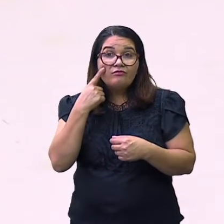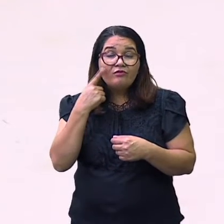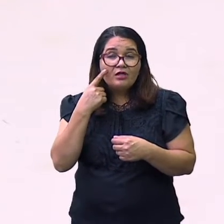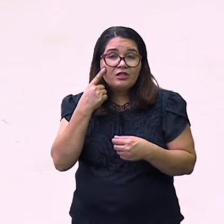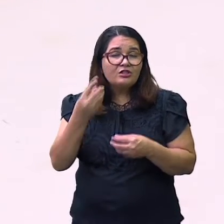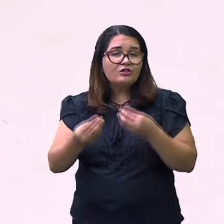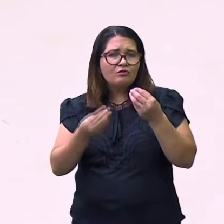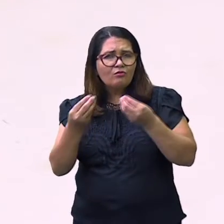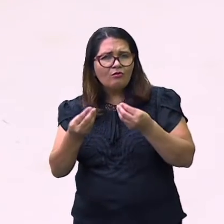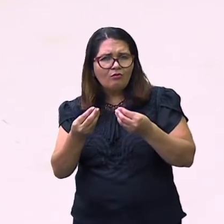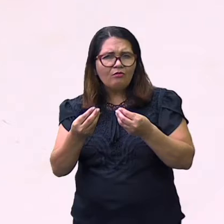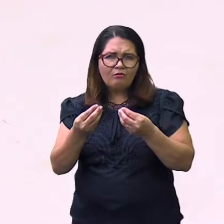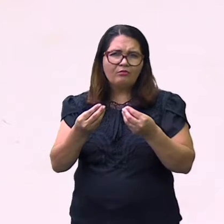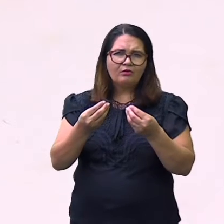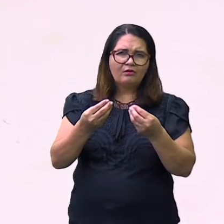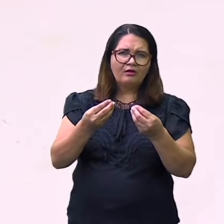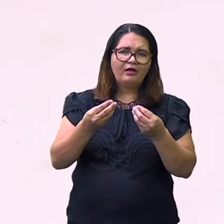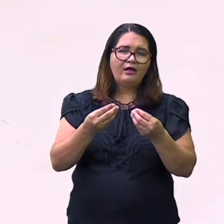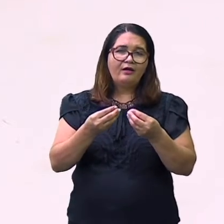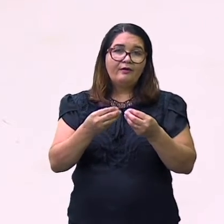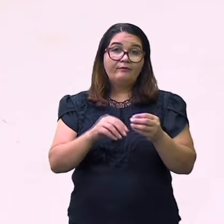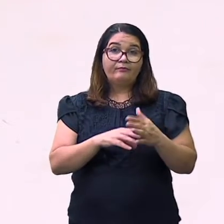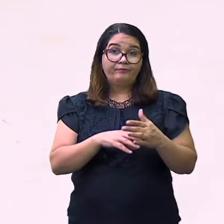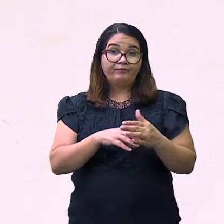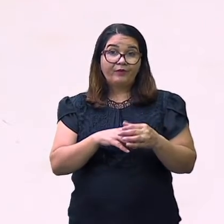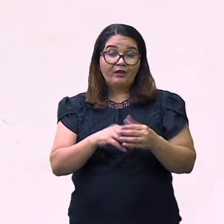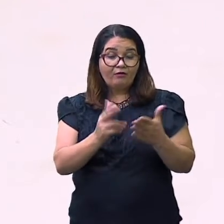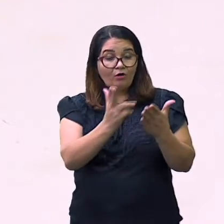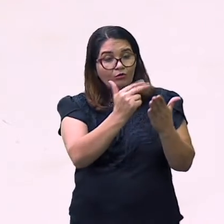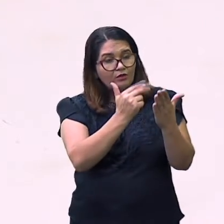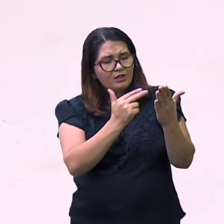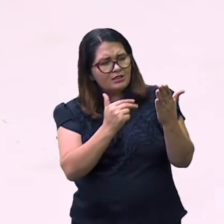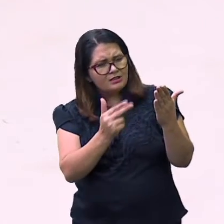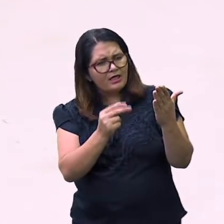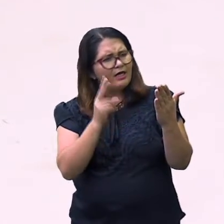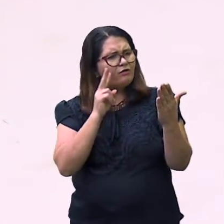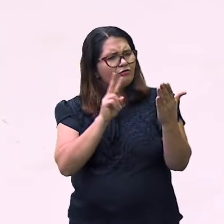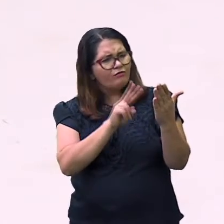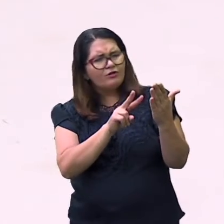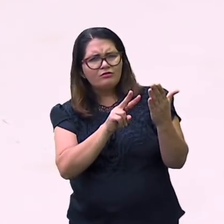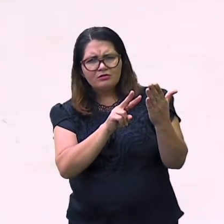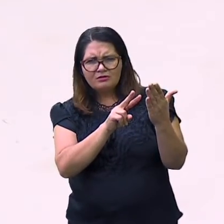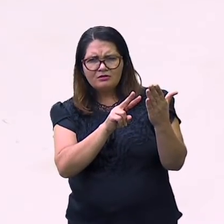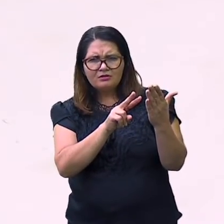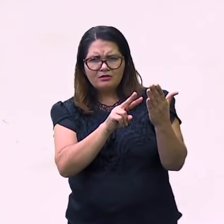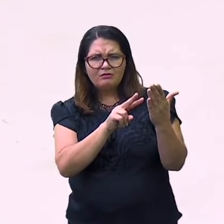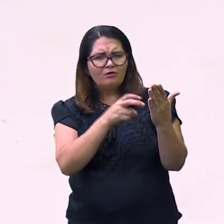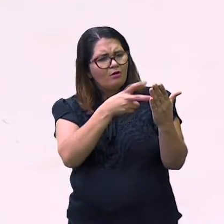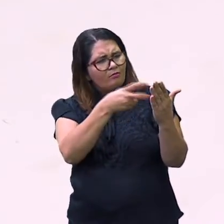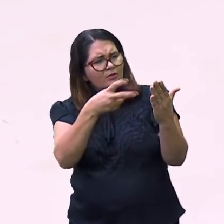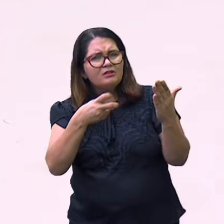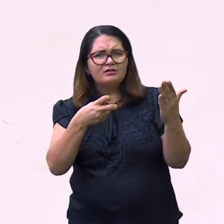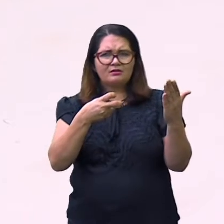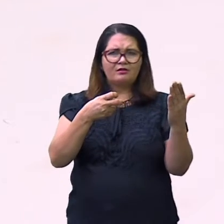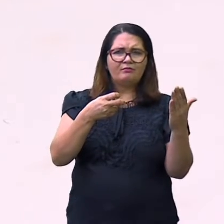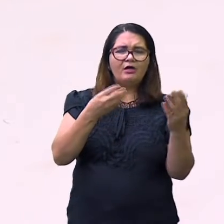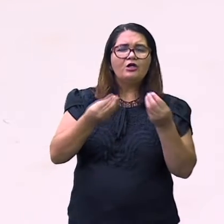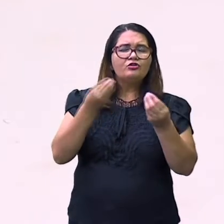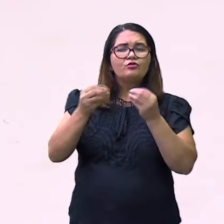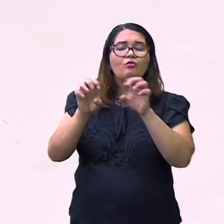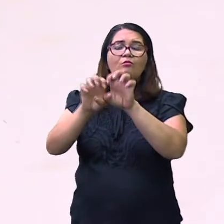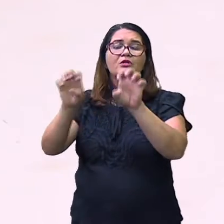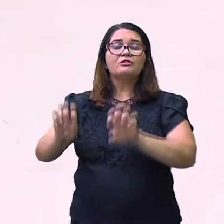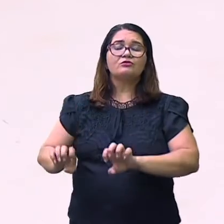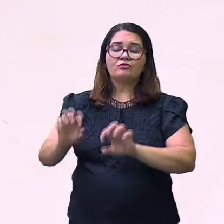diminuir. E vai colocando. Põe cola, se você achar que vai ficar melhor, mesmo? E aí